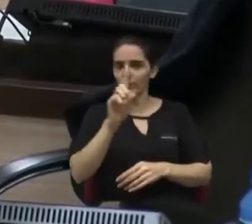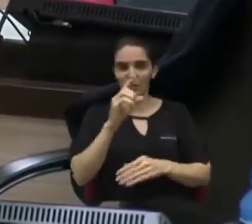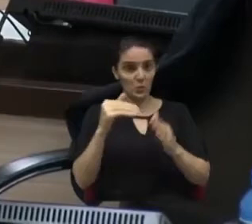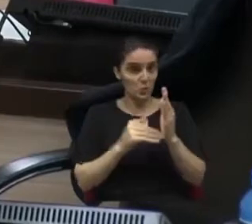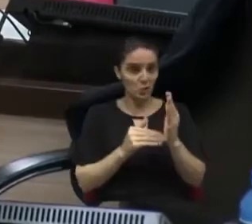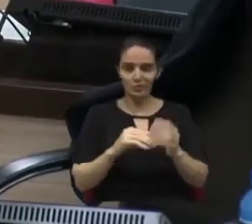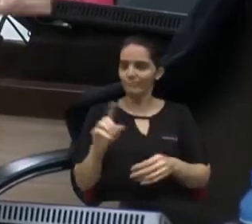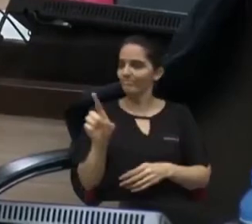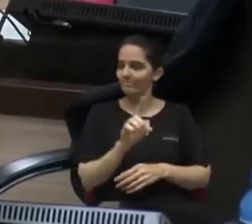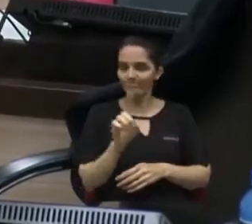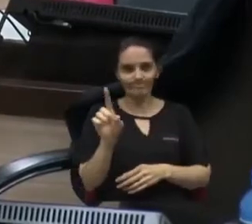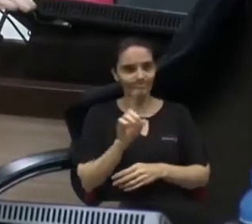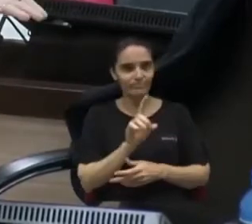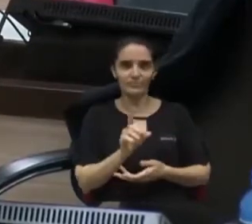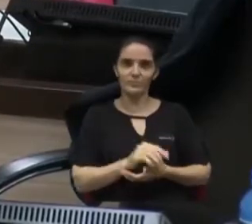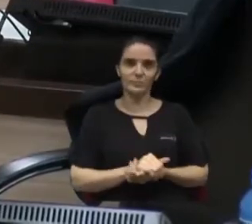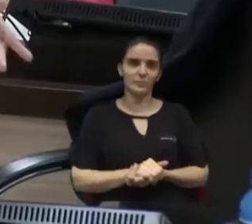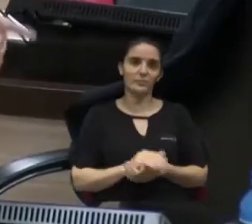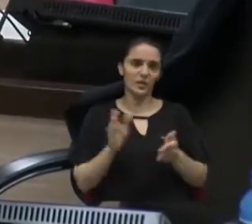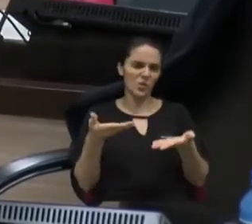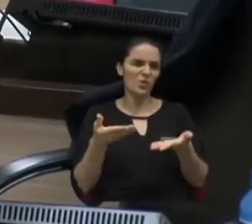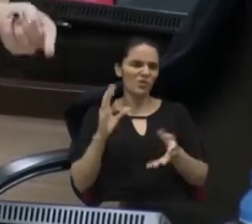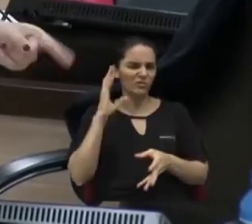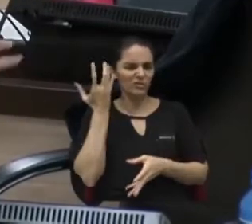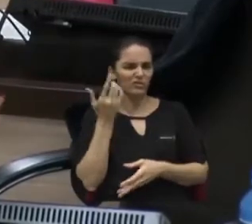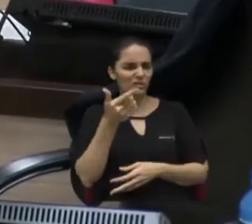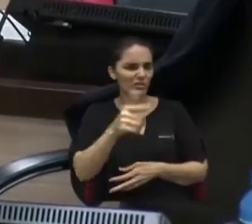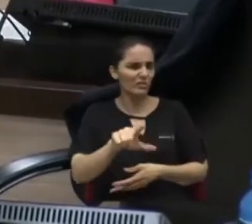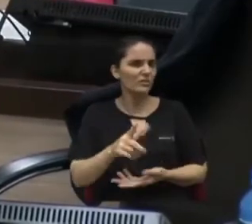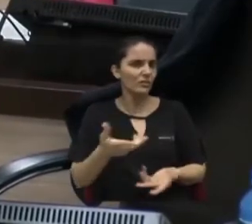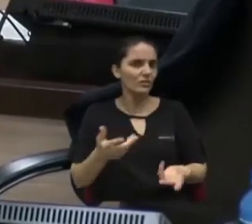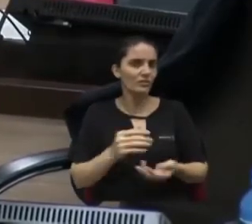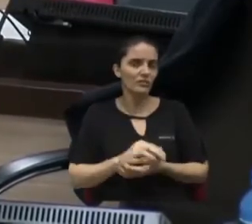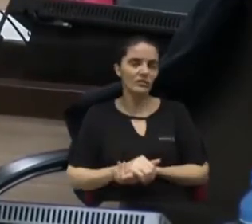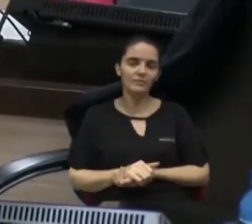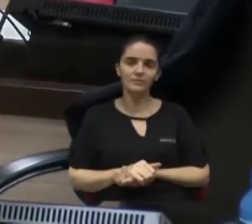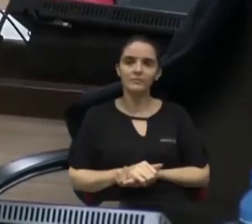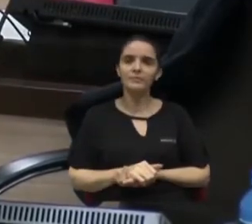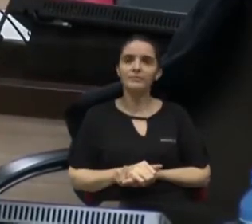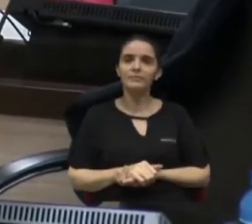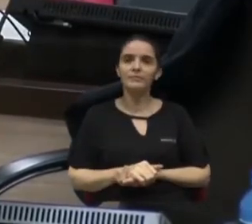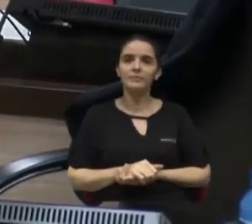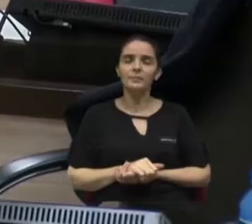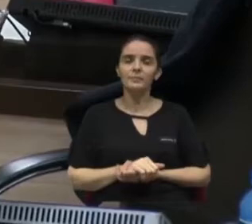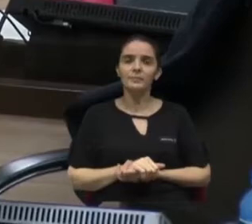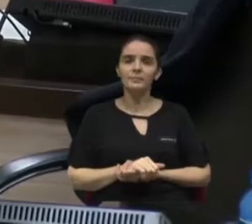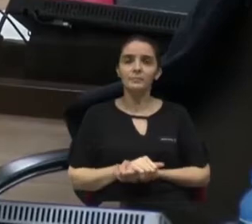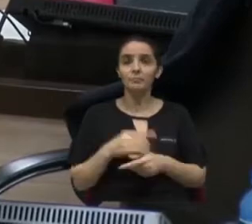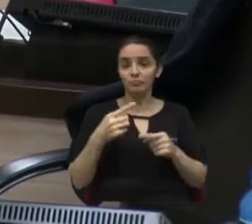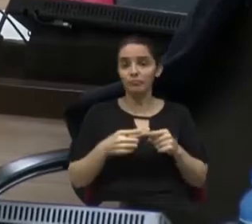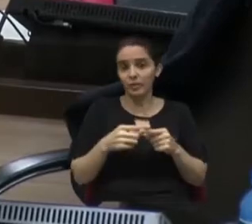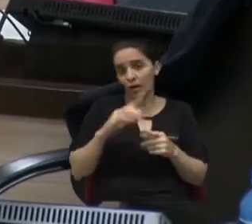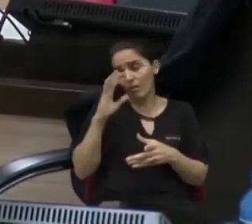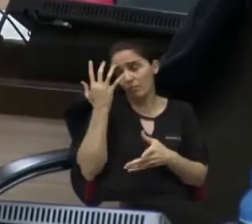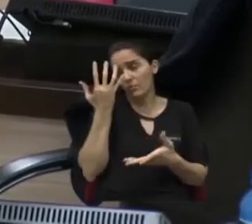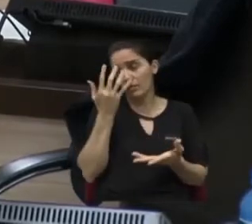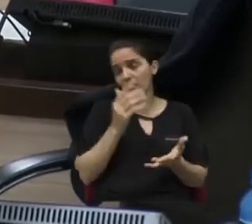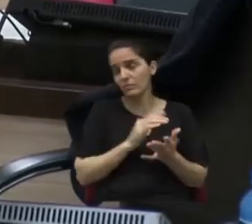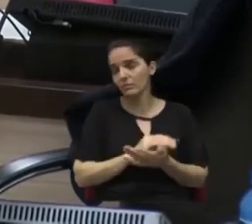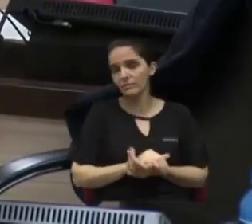última. Hoje já deve estar acontecendo, ou já aconteceu, ou vai acontecer ainda alguma coisa no dia de hoje, porque é um por dia, pelo